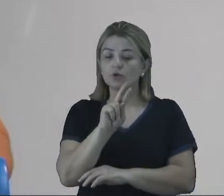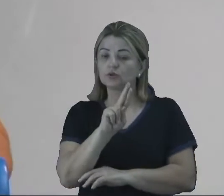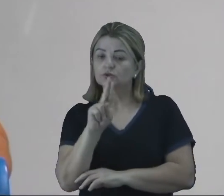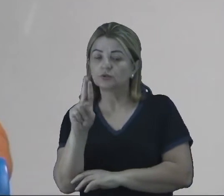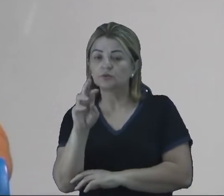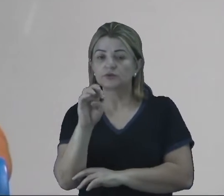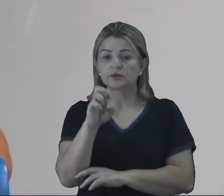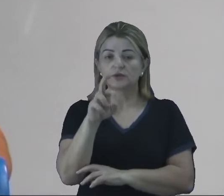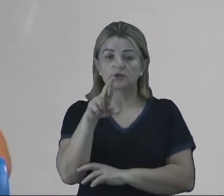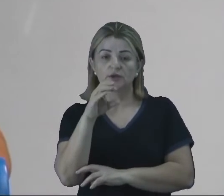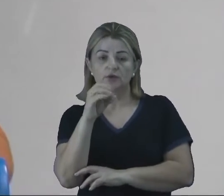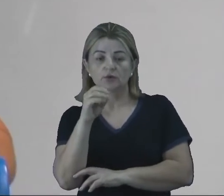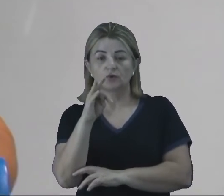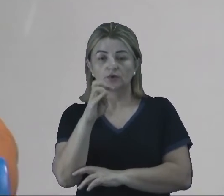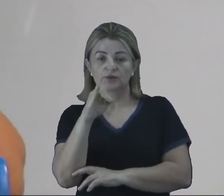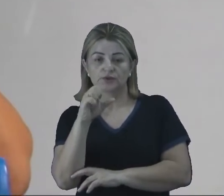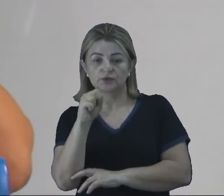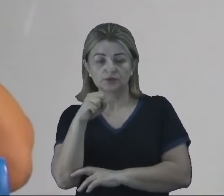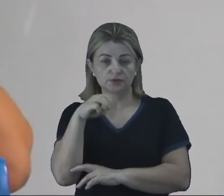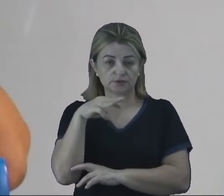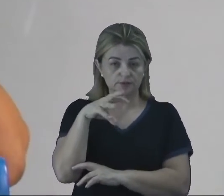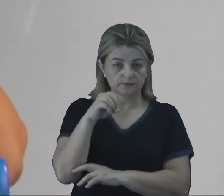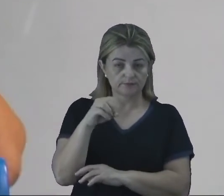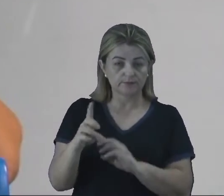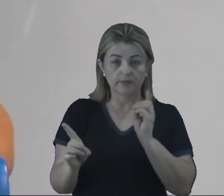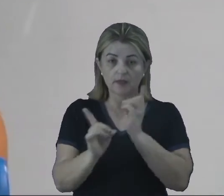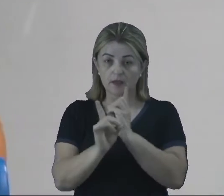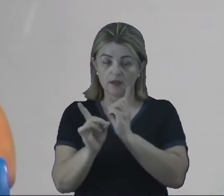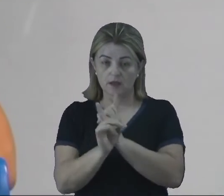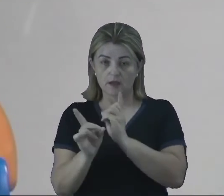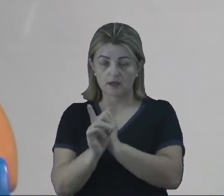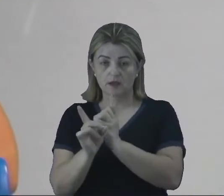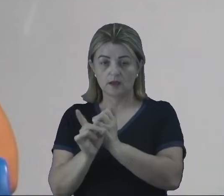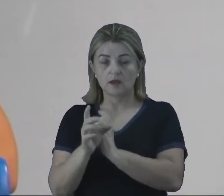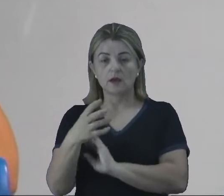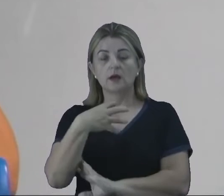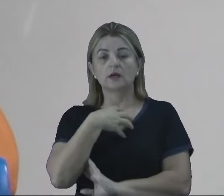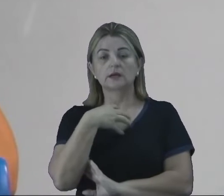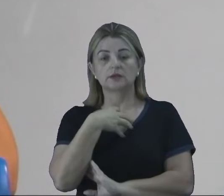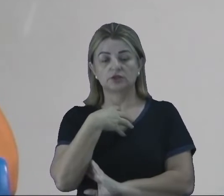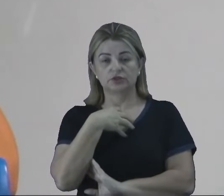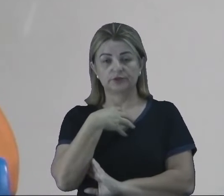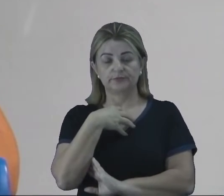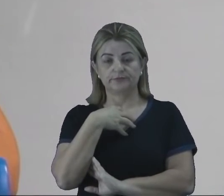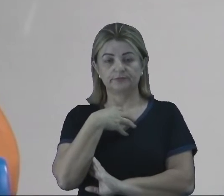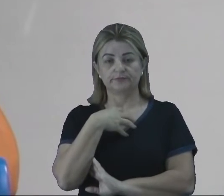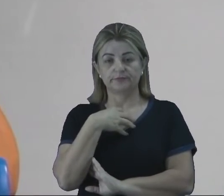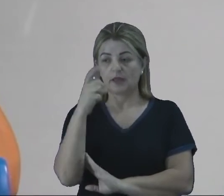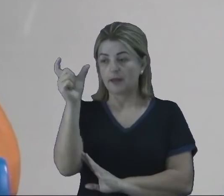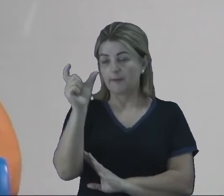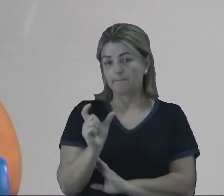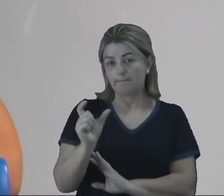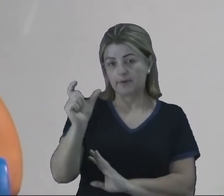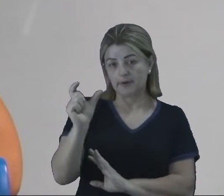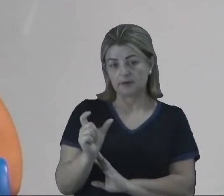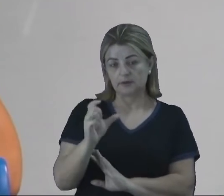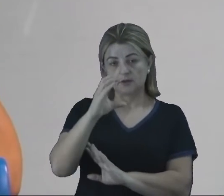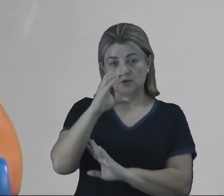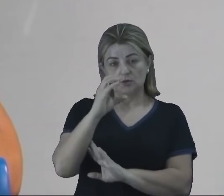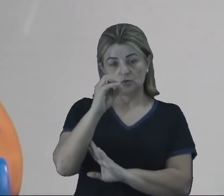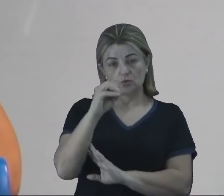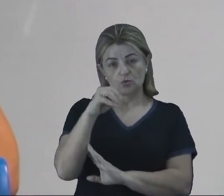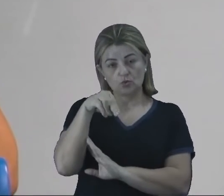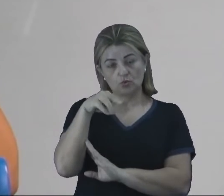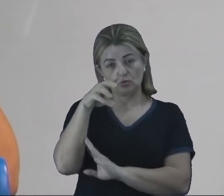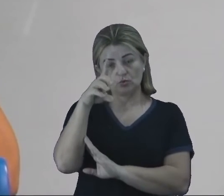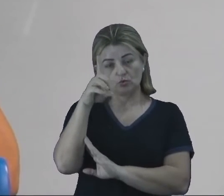estão distantes geograficamente? E letra E. Ambos os textos apresentam ironicamente a paisagem brasileira. Será